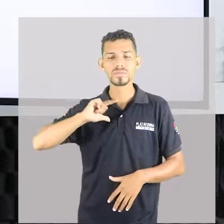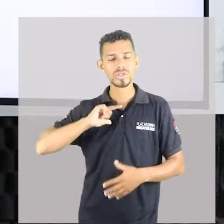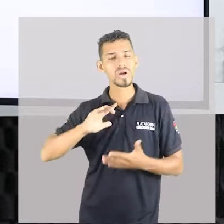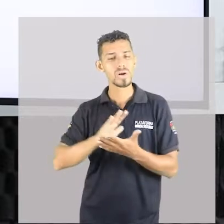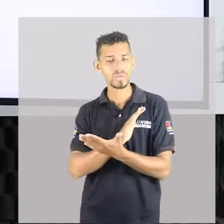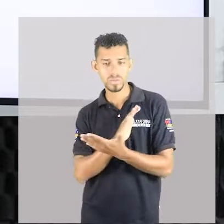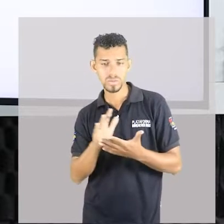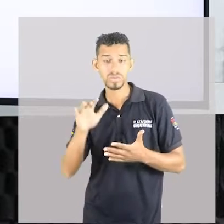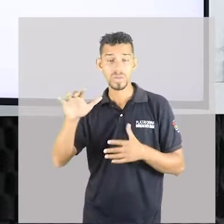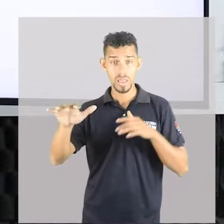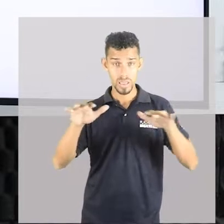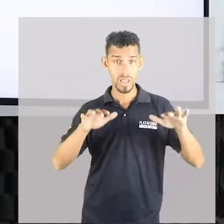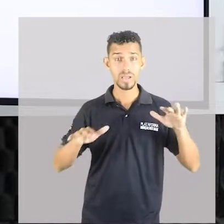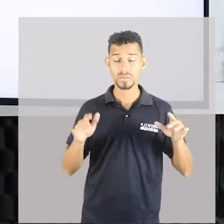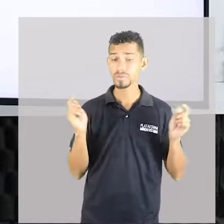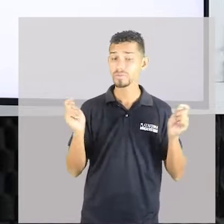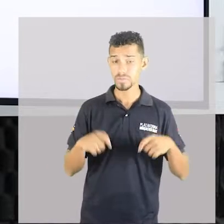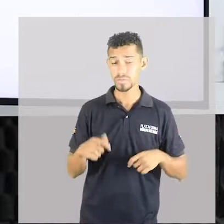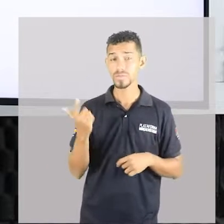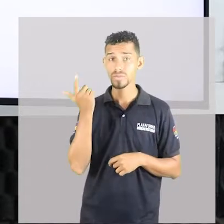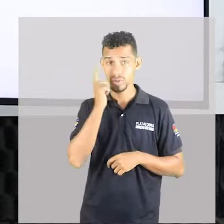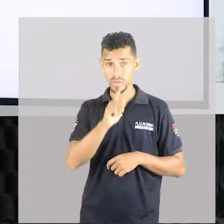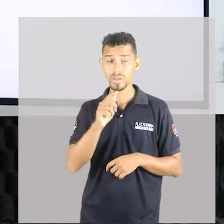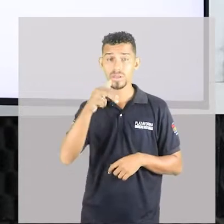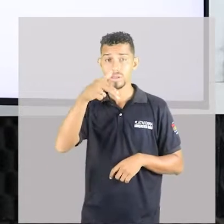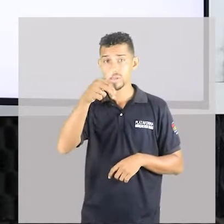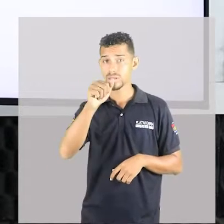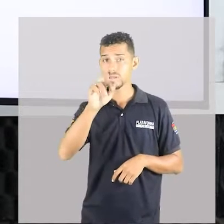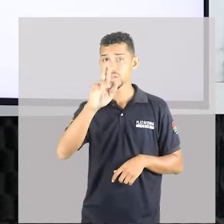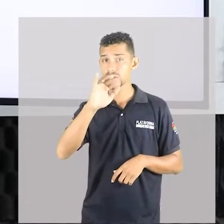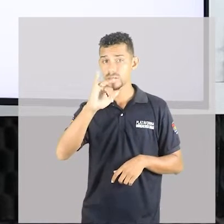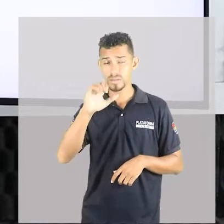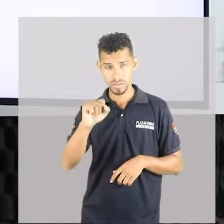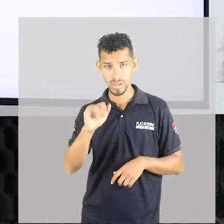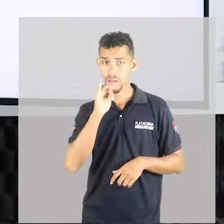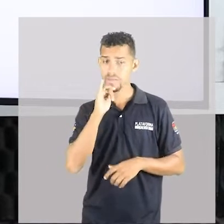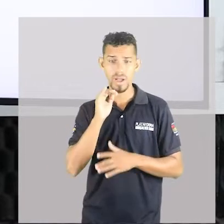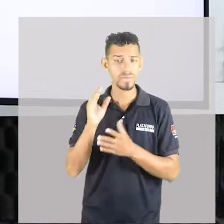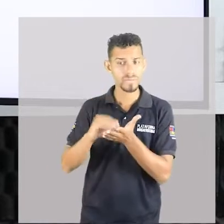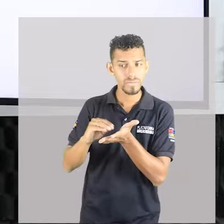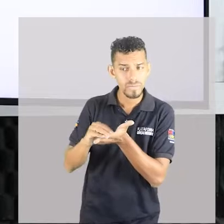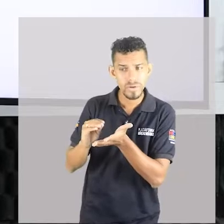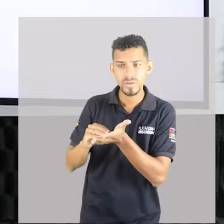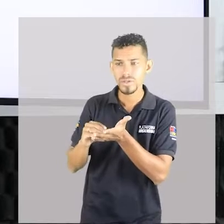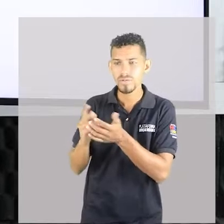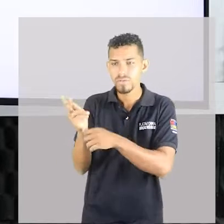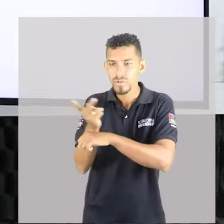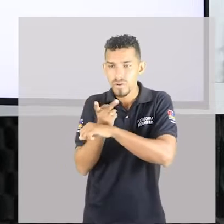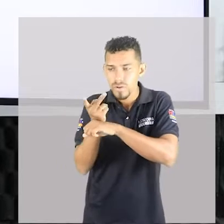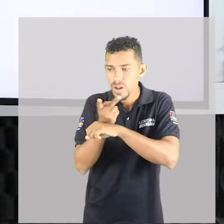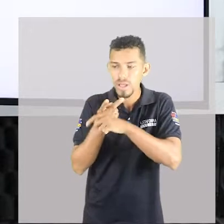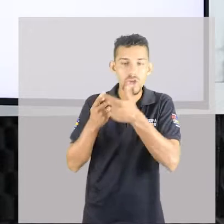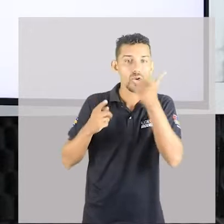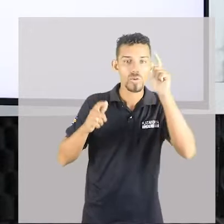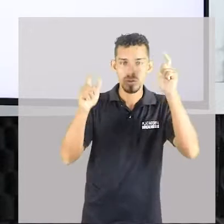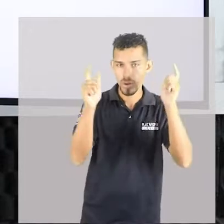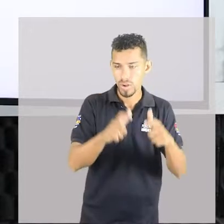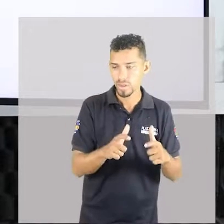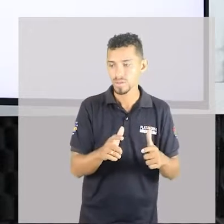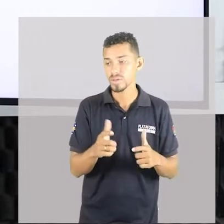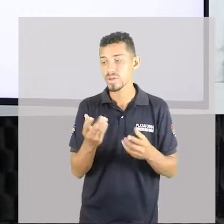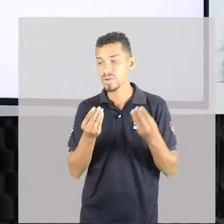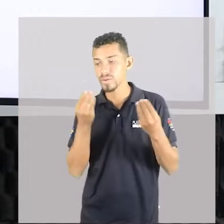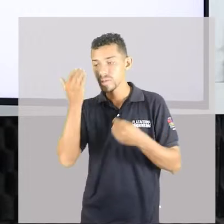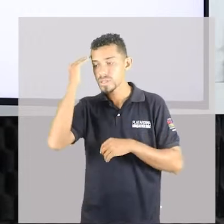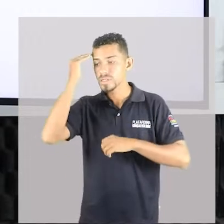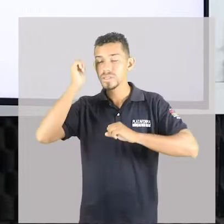alguns desses recursos naturais, mas eles já começavam a ficar escassos. Era preciso buscar em outros lugares. E aí agora